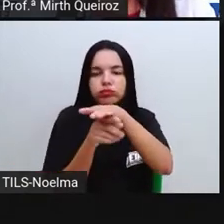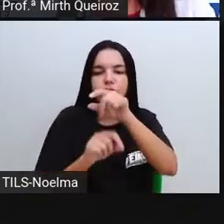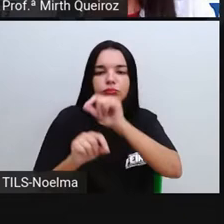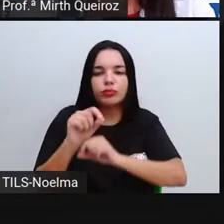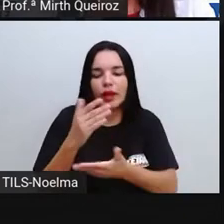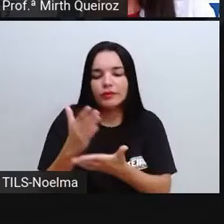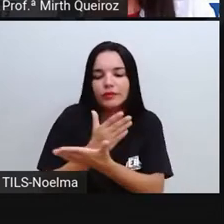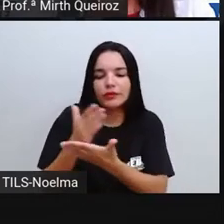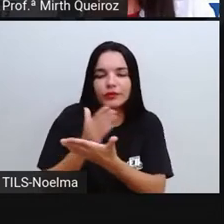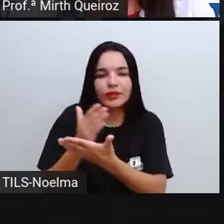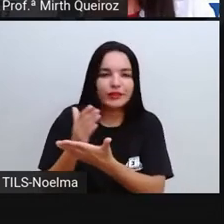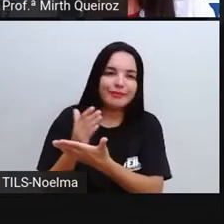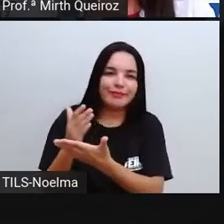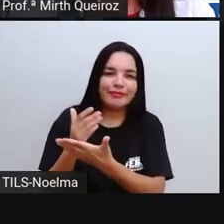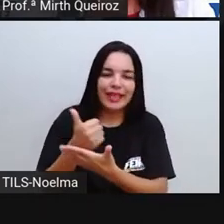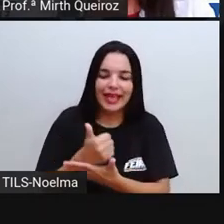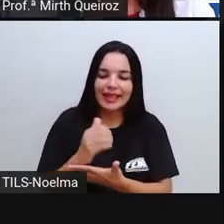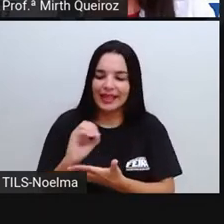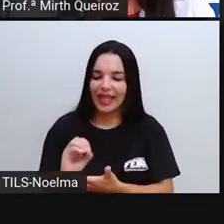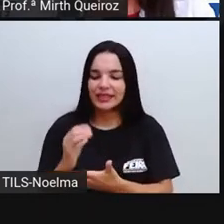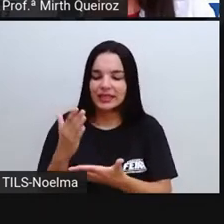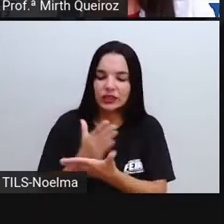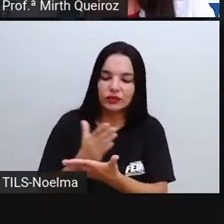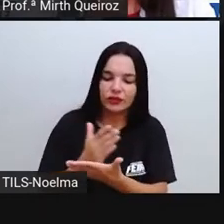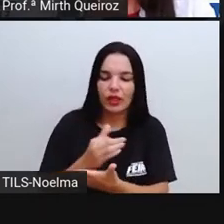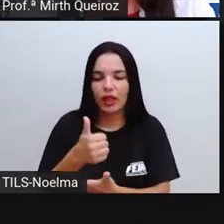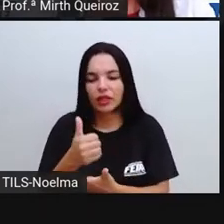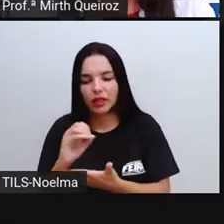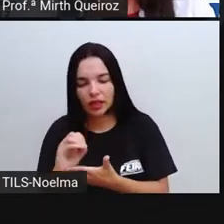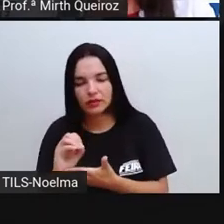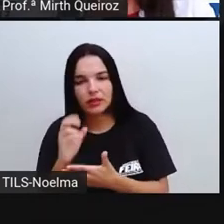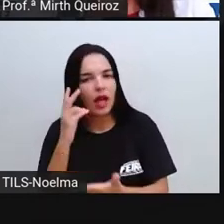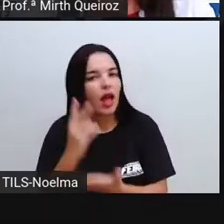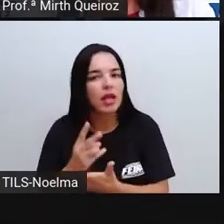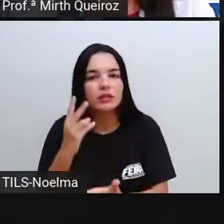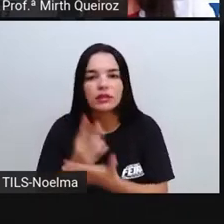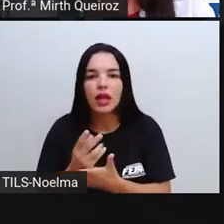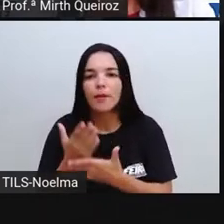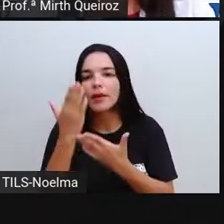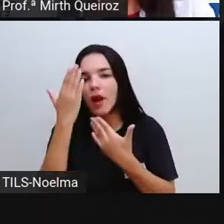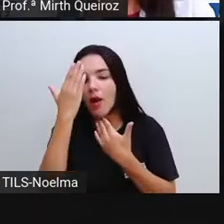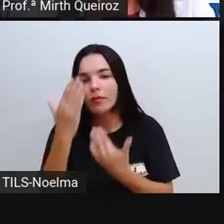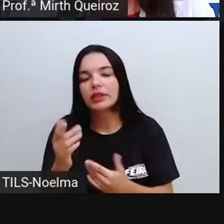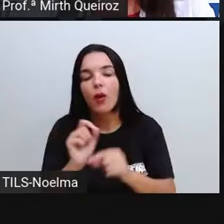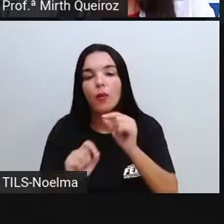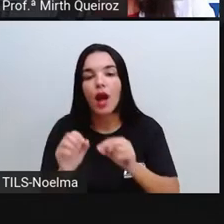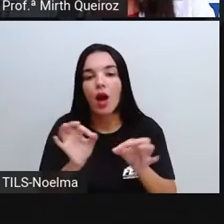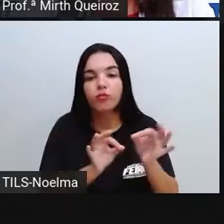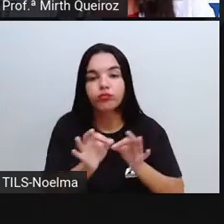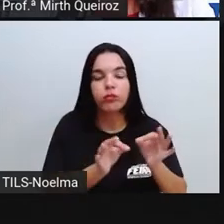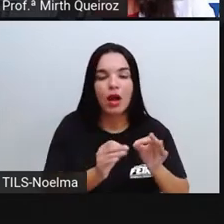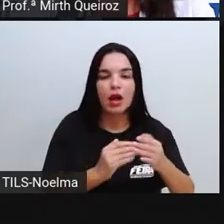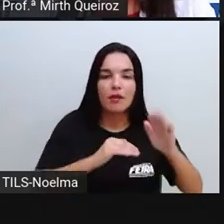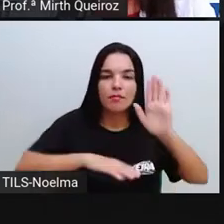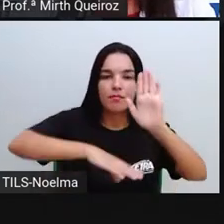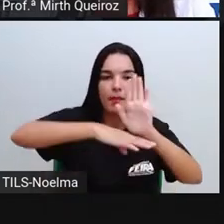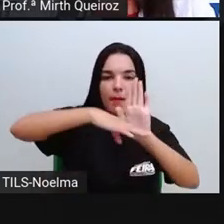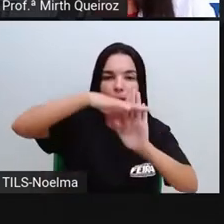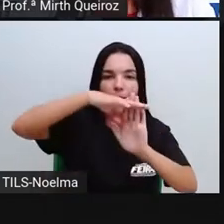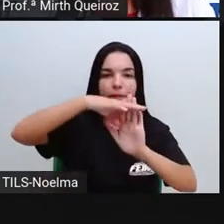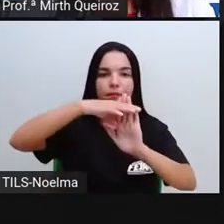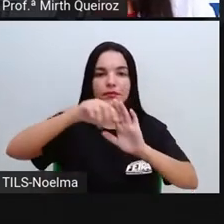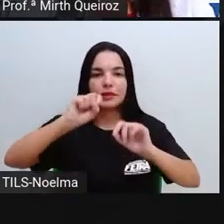maior aí a gente vai dividindo por 10 de 10 em 10 ele sempre vão obedecer Essa ordem aqui então para eu transformar